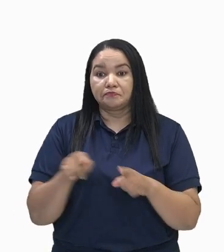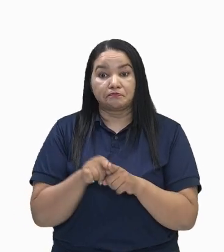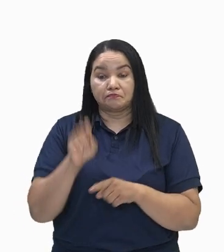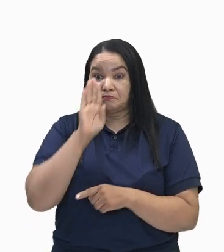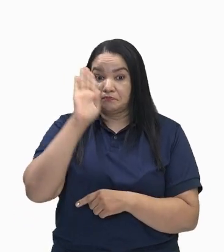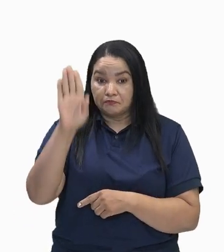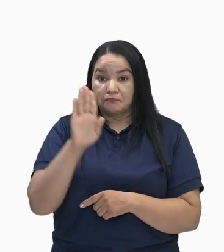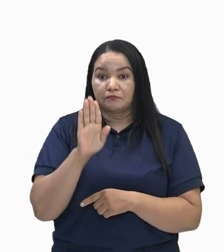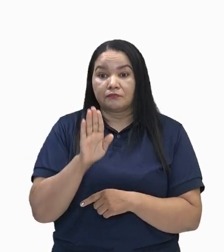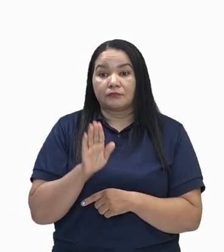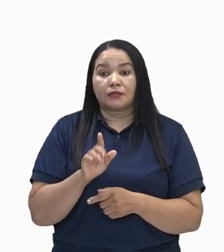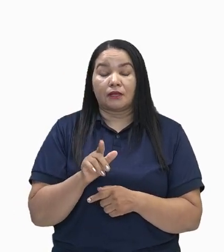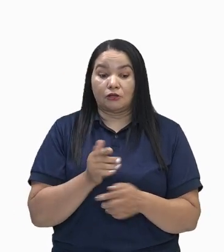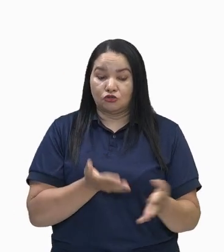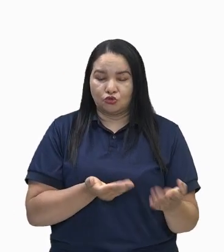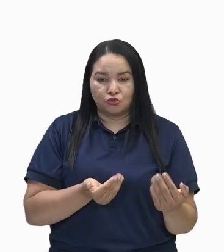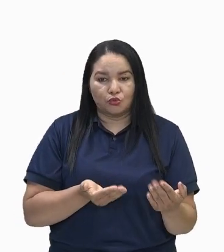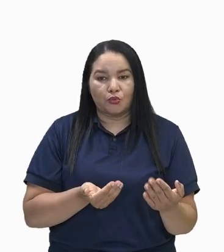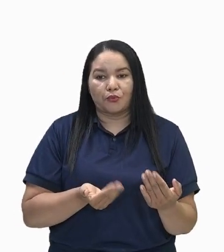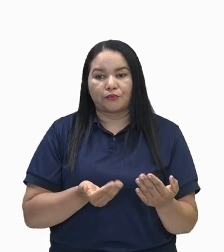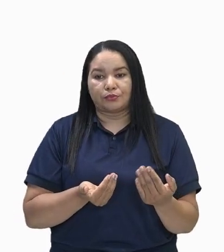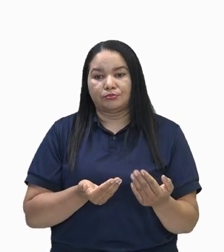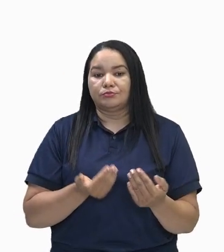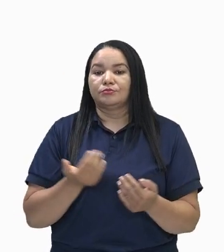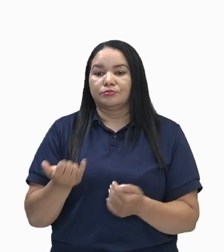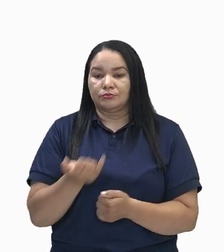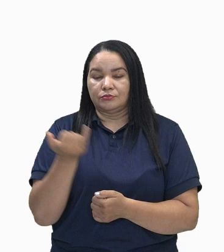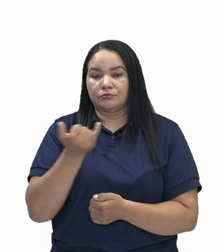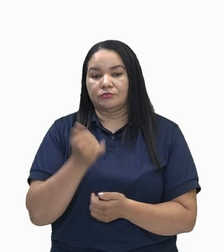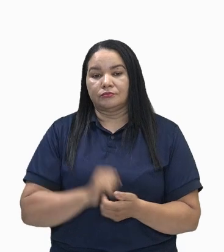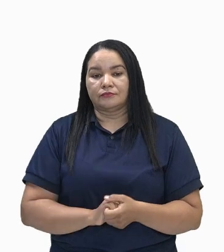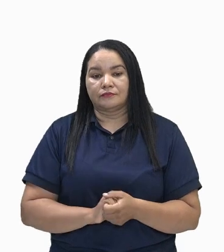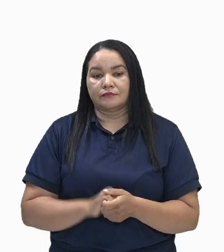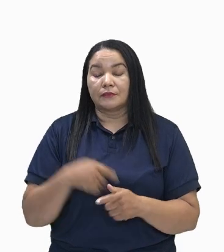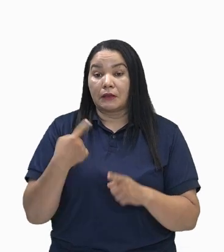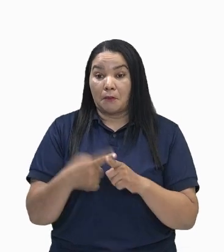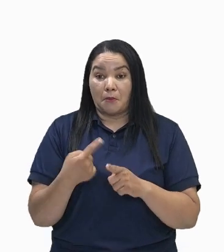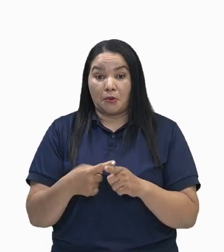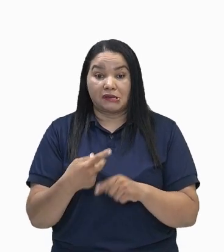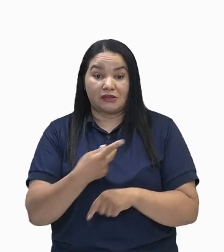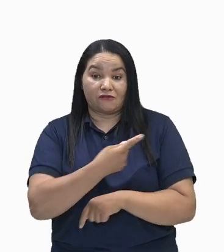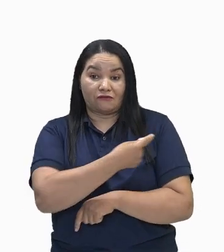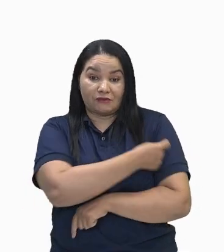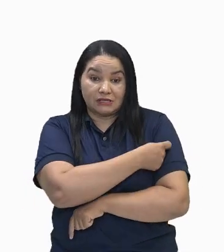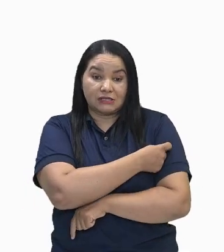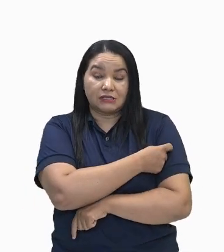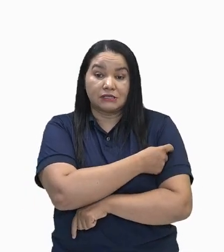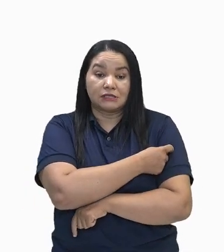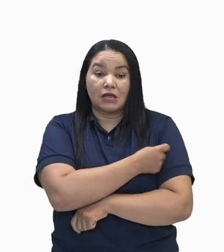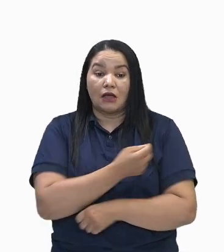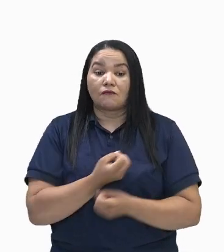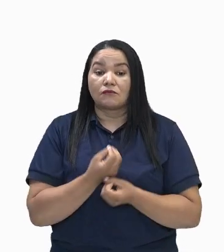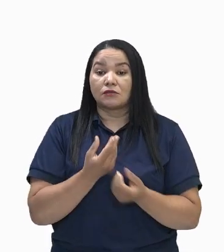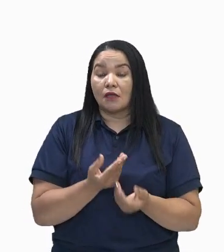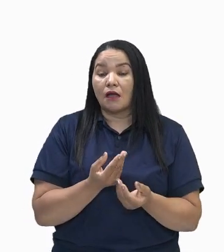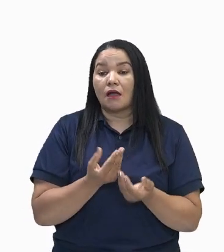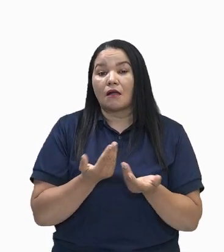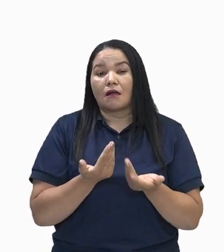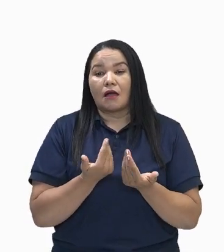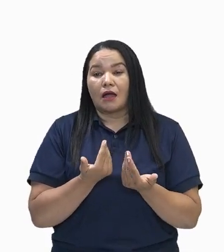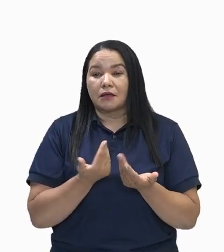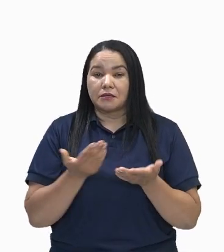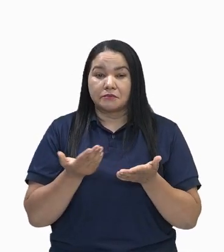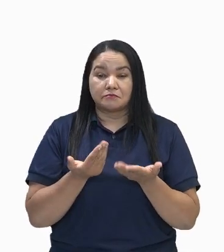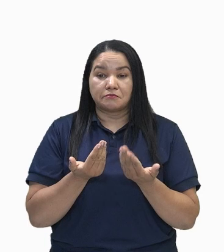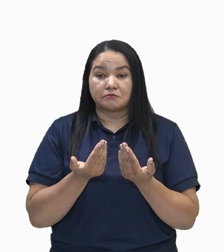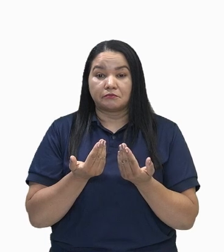principalmente nos adolescentes. Essa vacina, ela é fornecida, né? Ela entrou para o